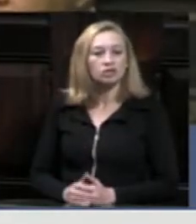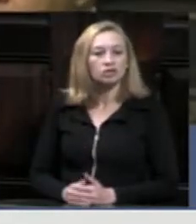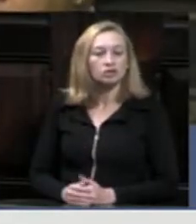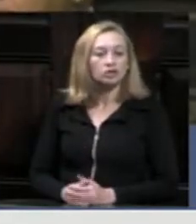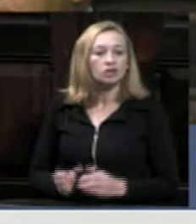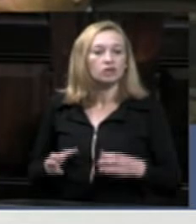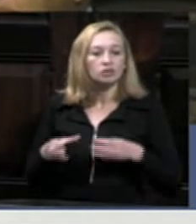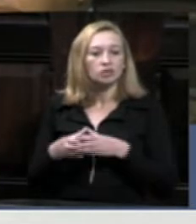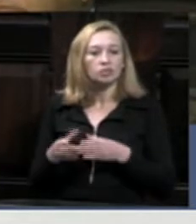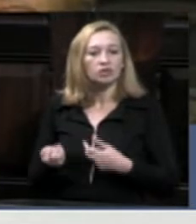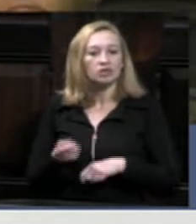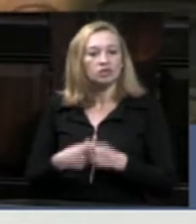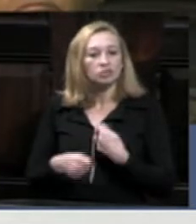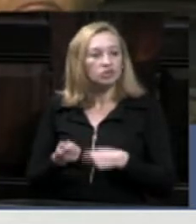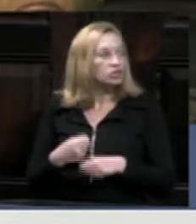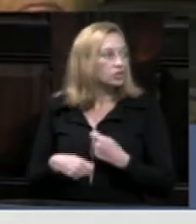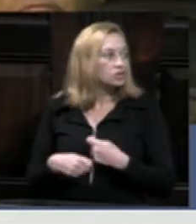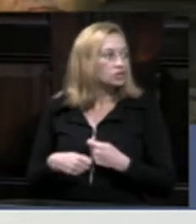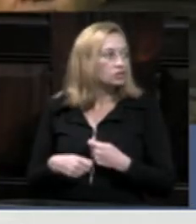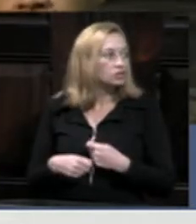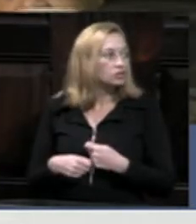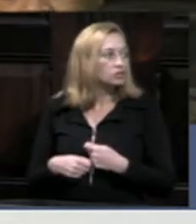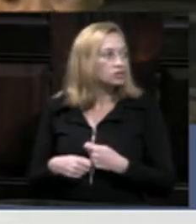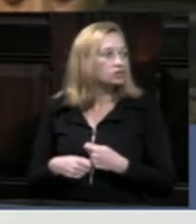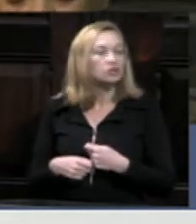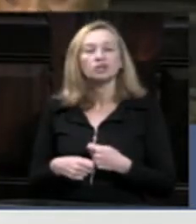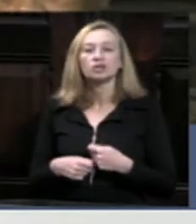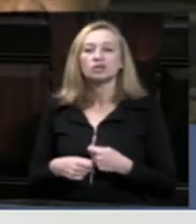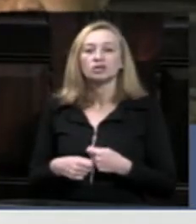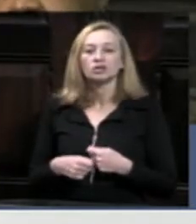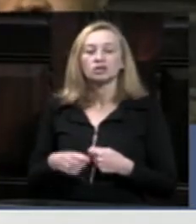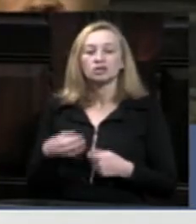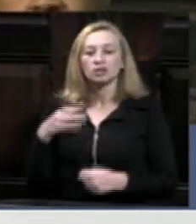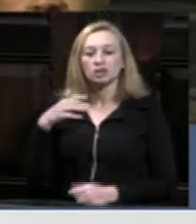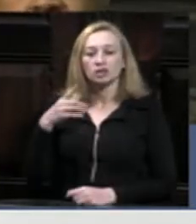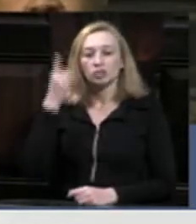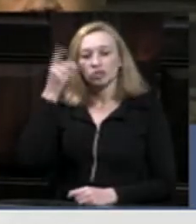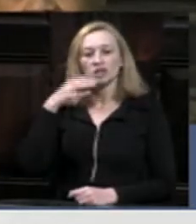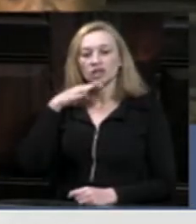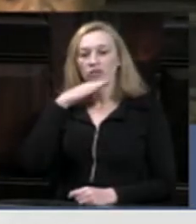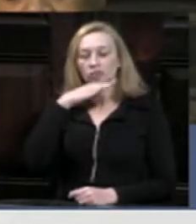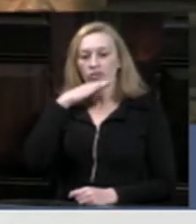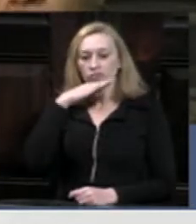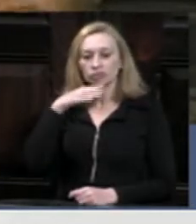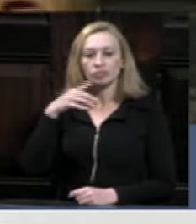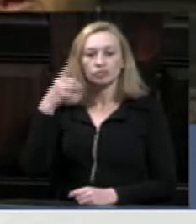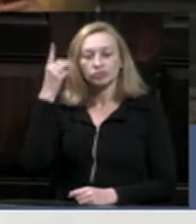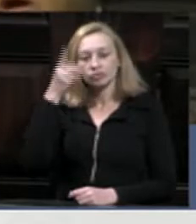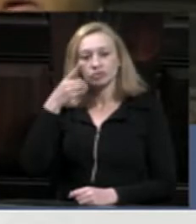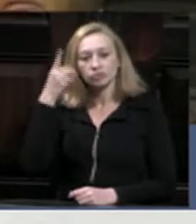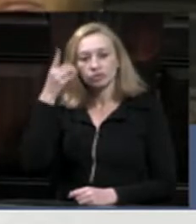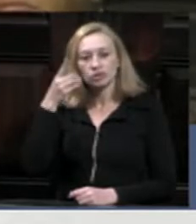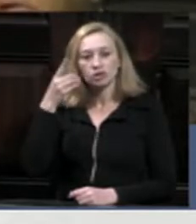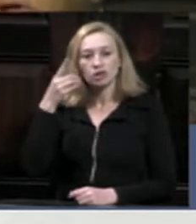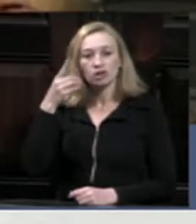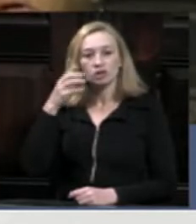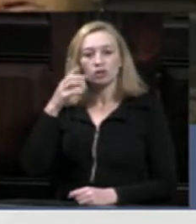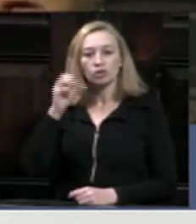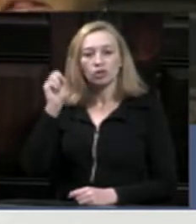Orçamento, Finanças, Fiscalização Financeira e Controle, deputado Gustavo Tutuca, Chiquinho da Mangueira, Luiz Martins, Conte